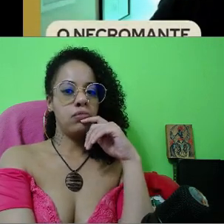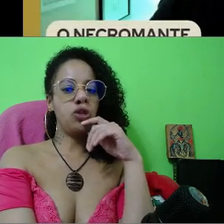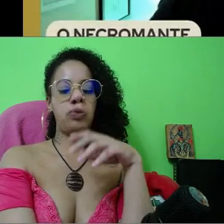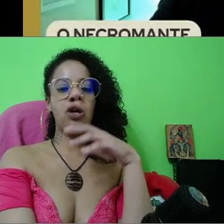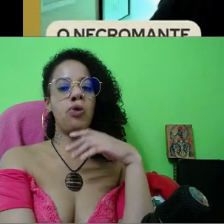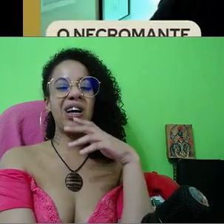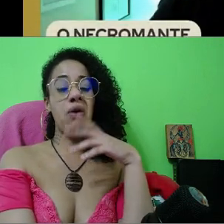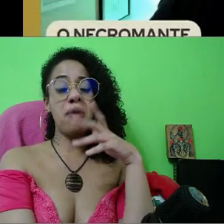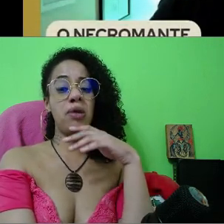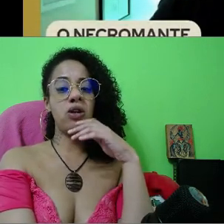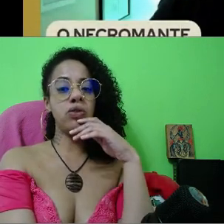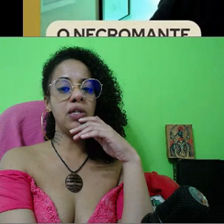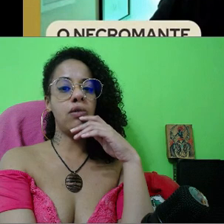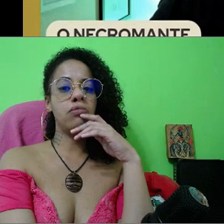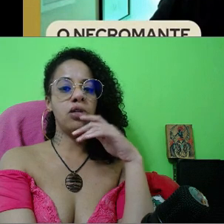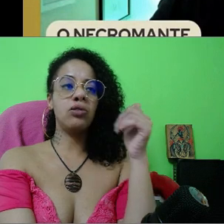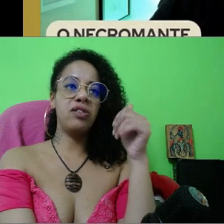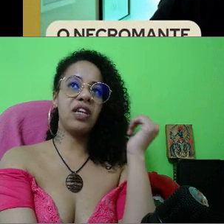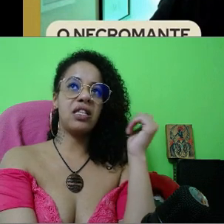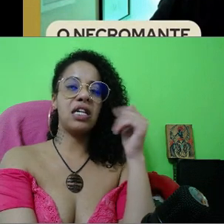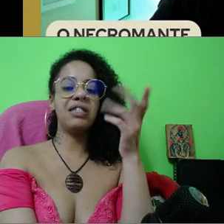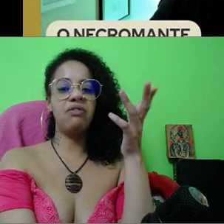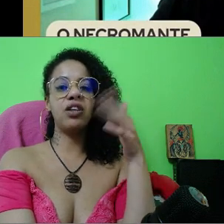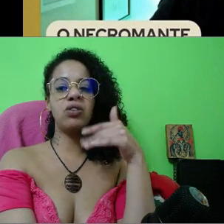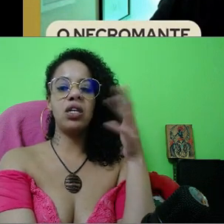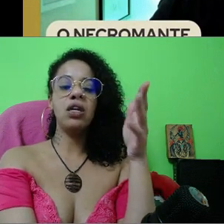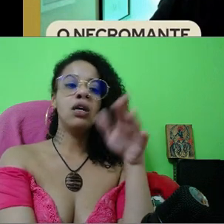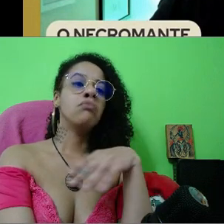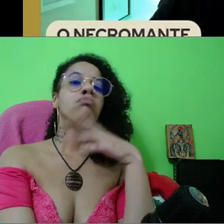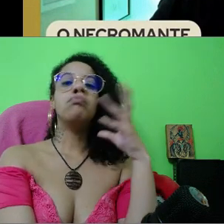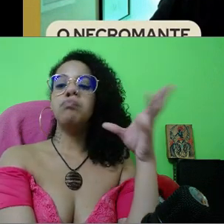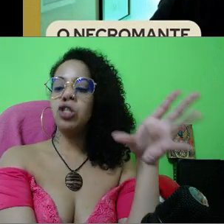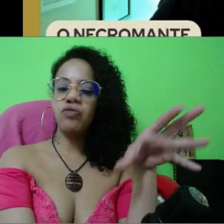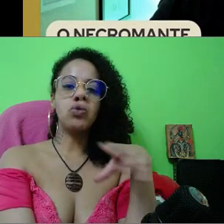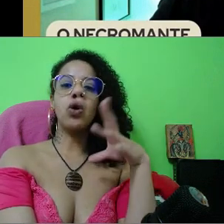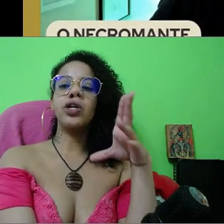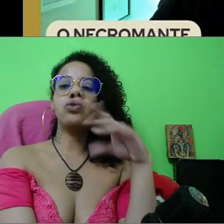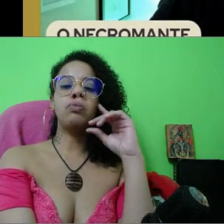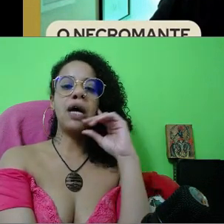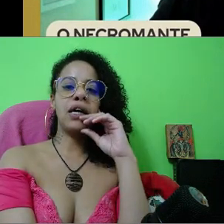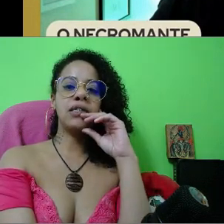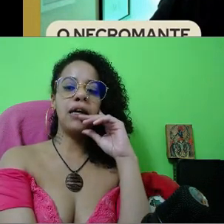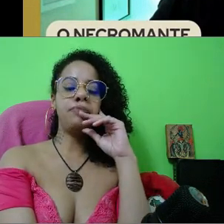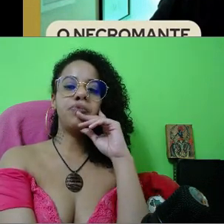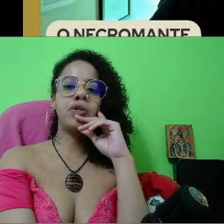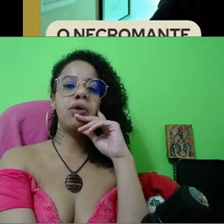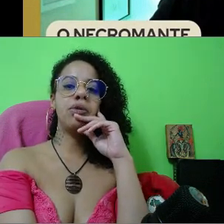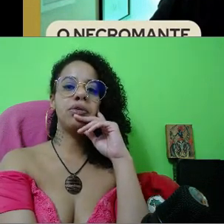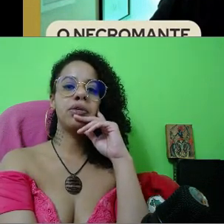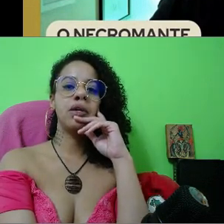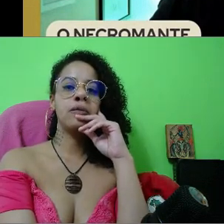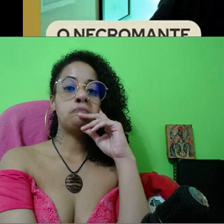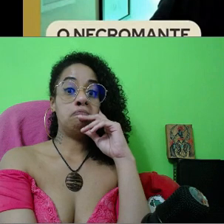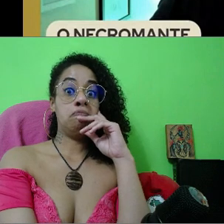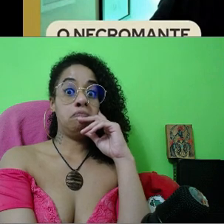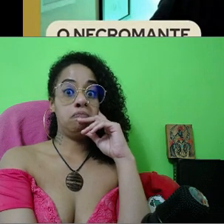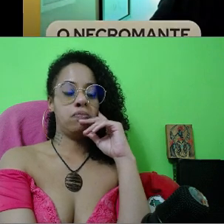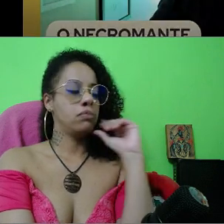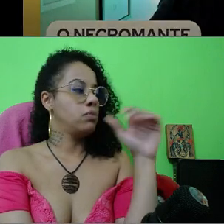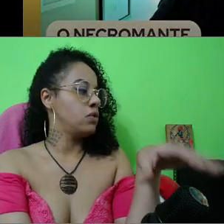muito porque o meu canal é bem melhor que o seu inclusive lá atrás estava falando que me divulgou e tudo mais né